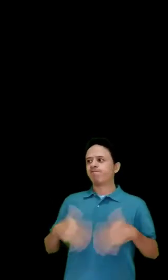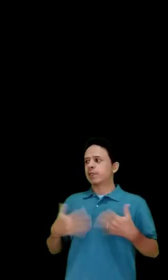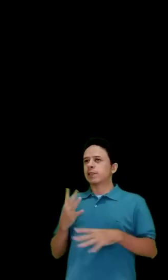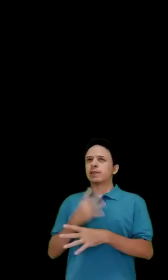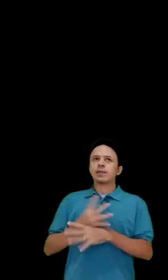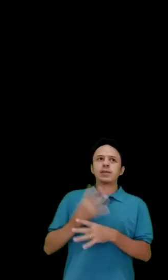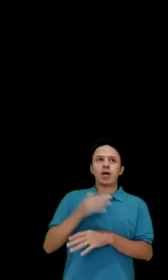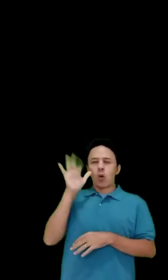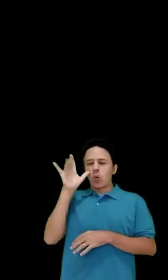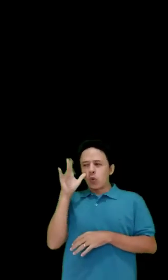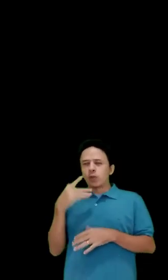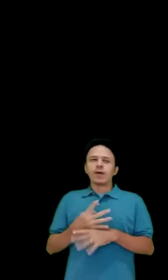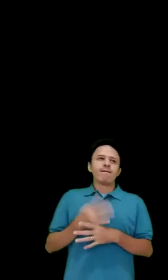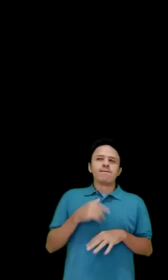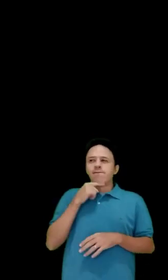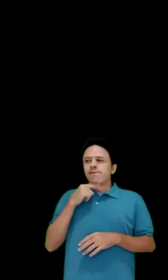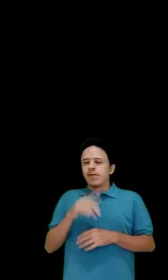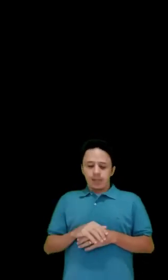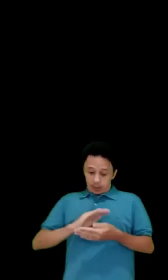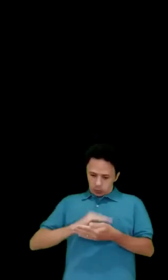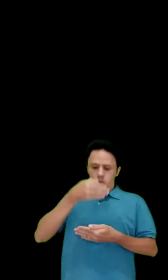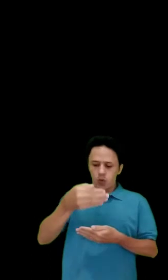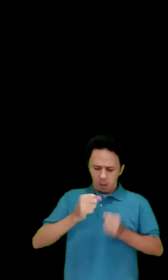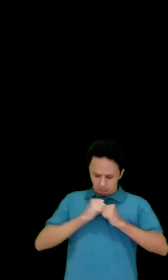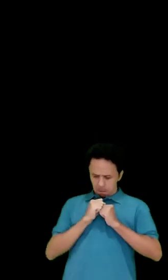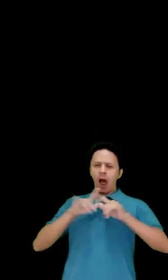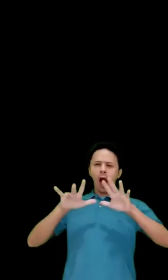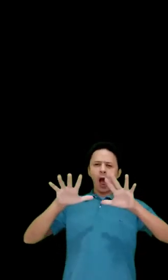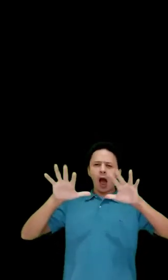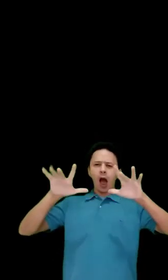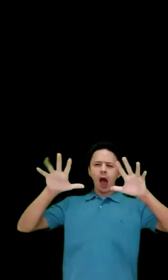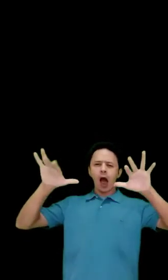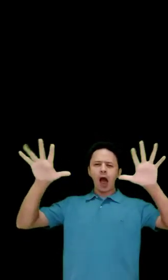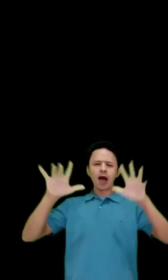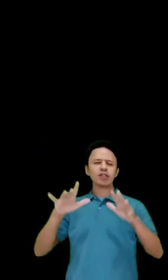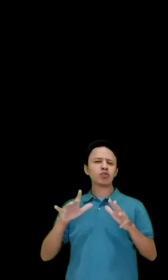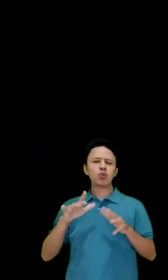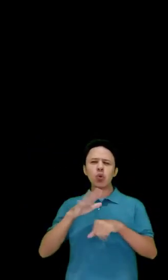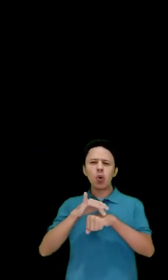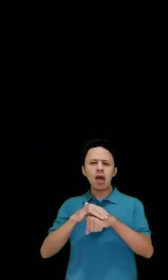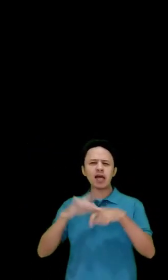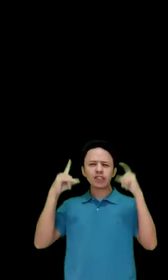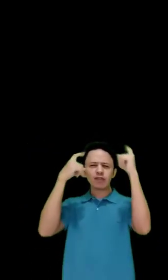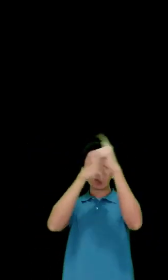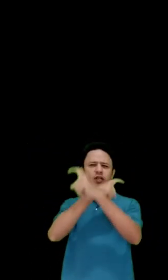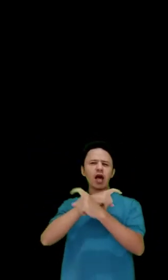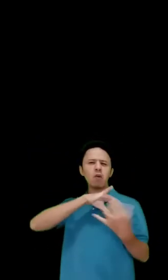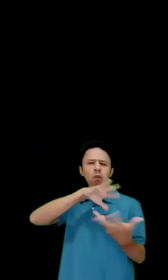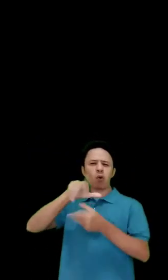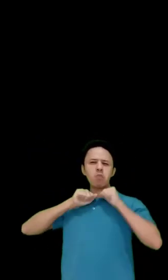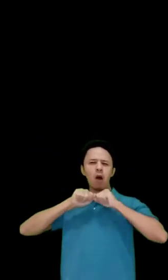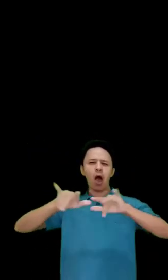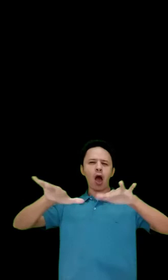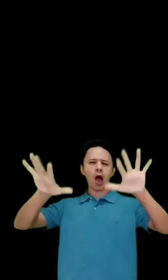não conseguiu se conter e abriu a caixa. De lá saíram todas as doenças e dificuldades do